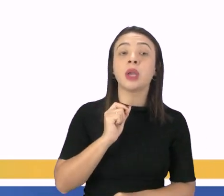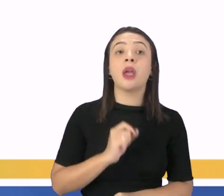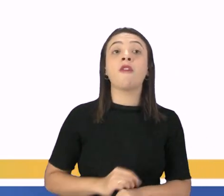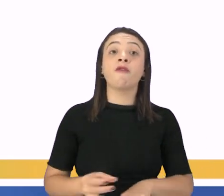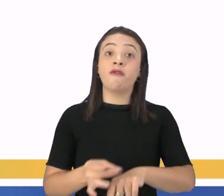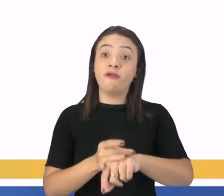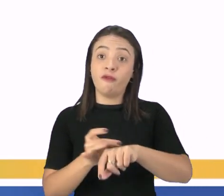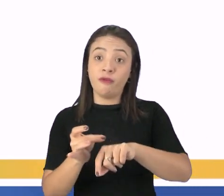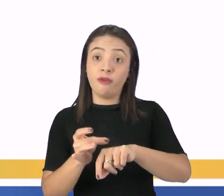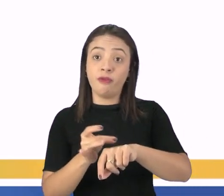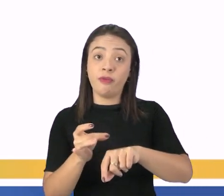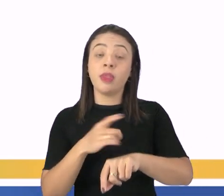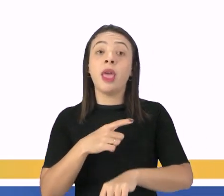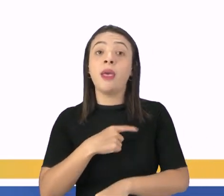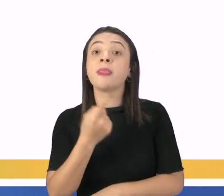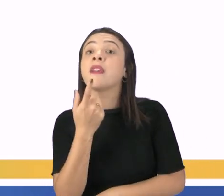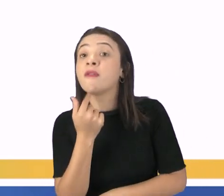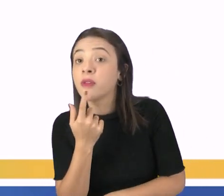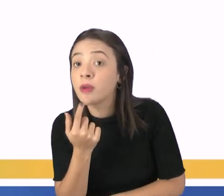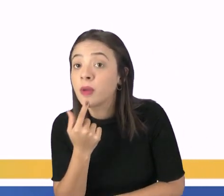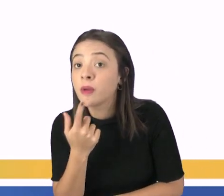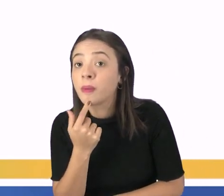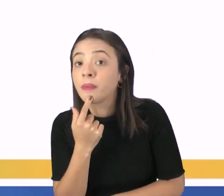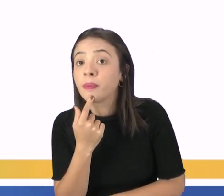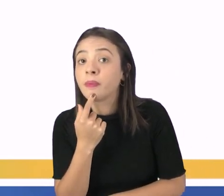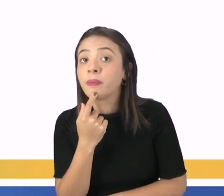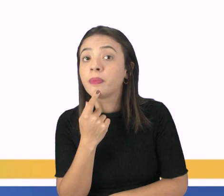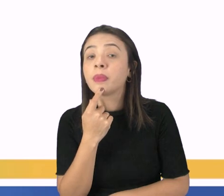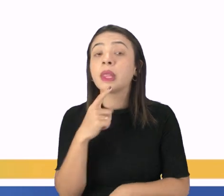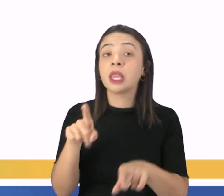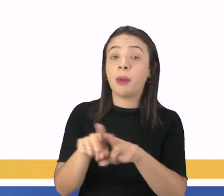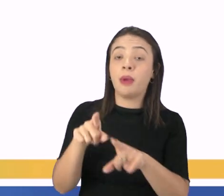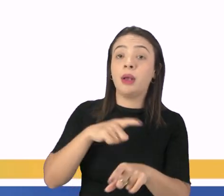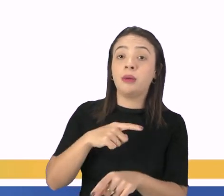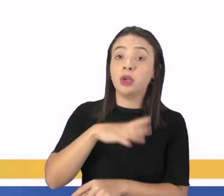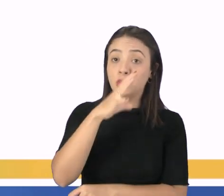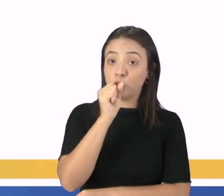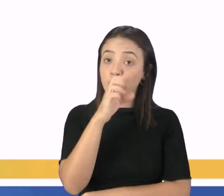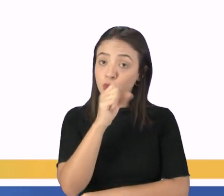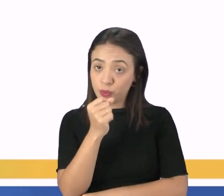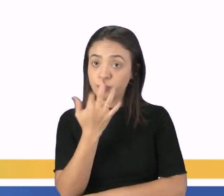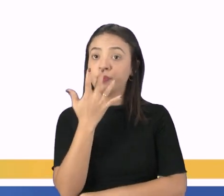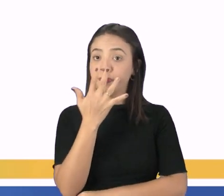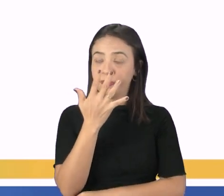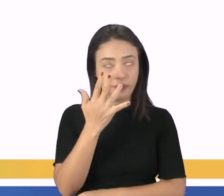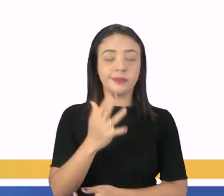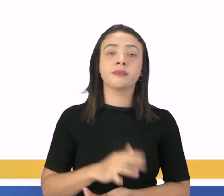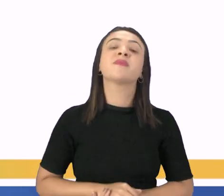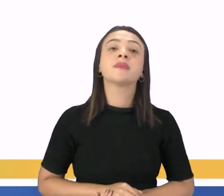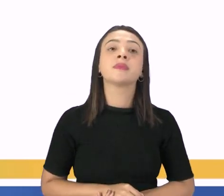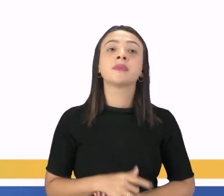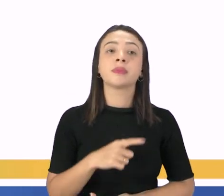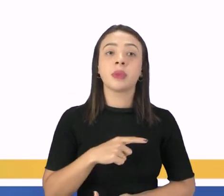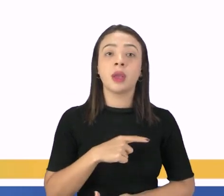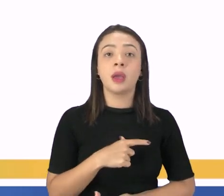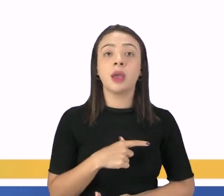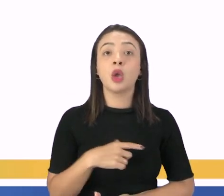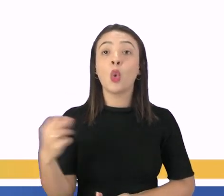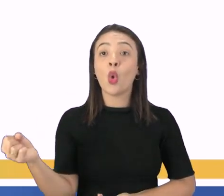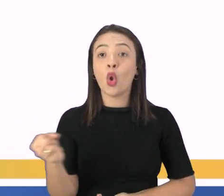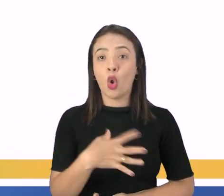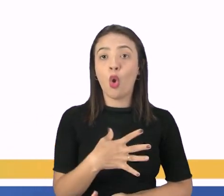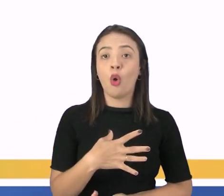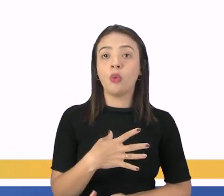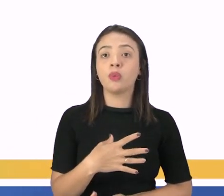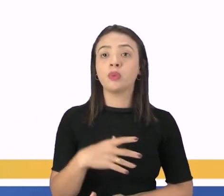vermelho do lado esquerdo e do lado direito em uma coloração laranja claro, novos tigres asiáticos. Então acompanha